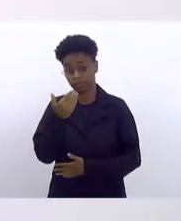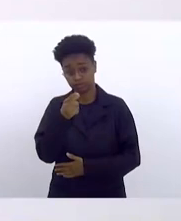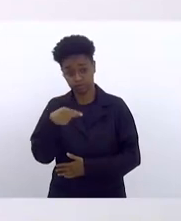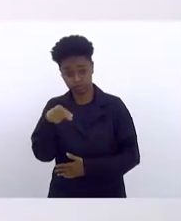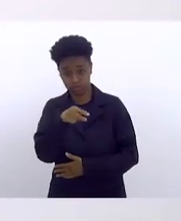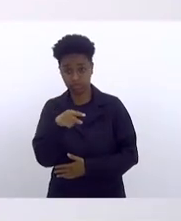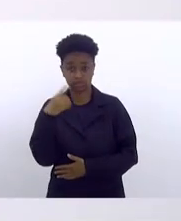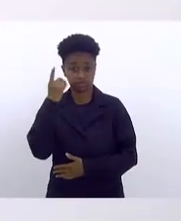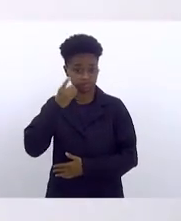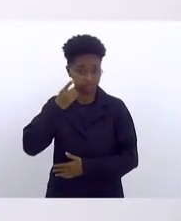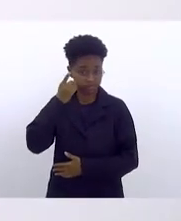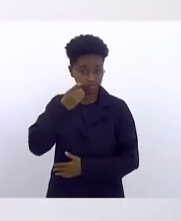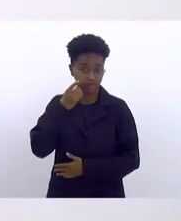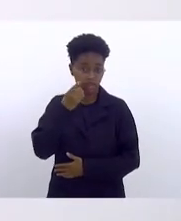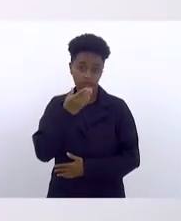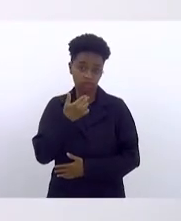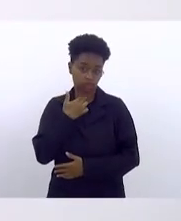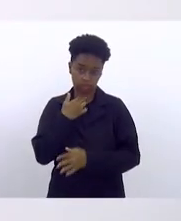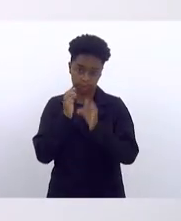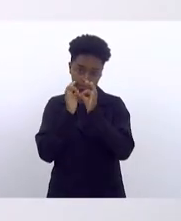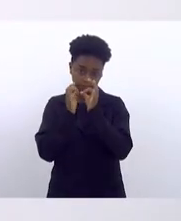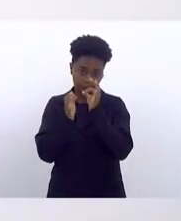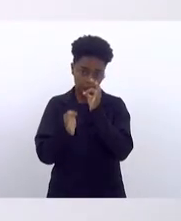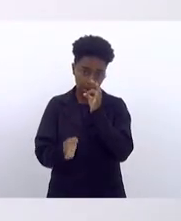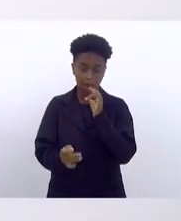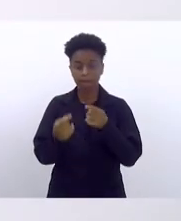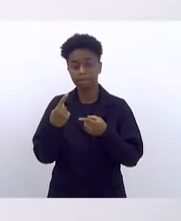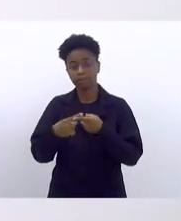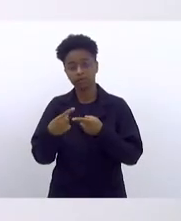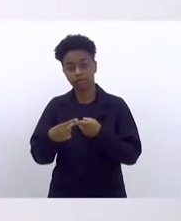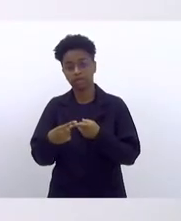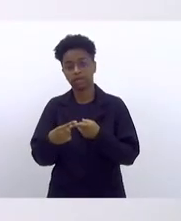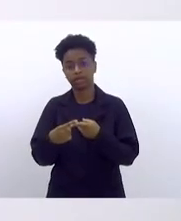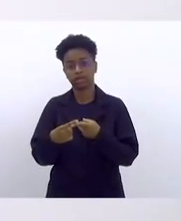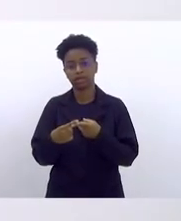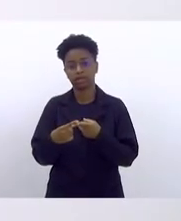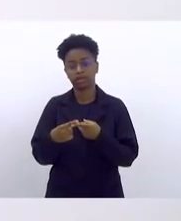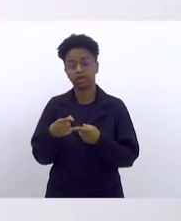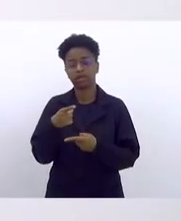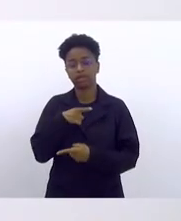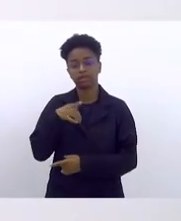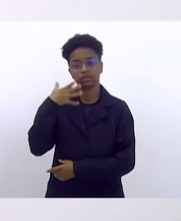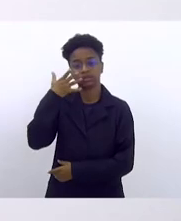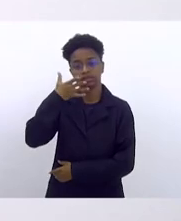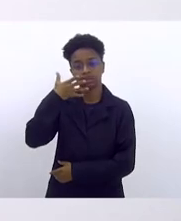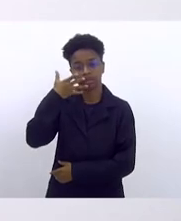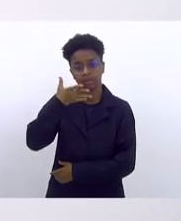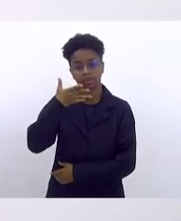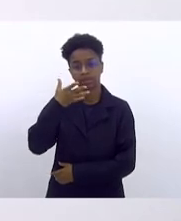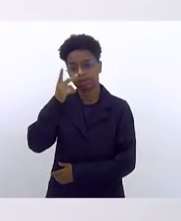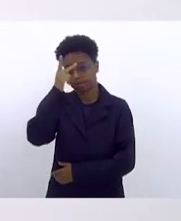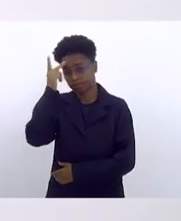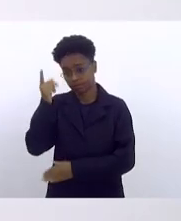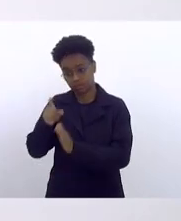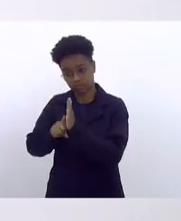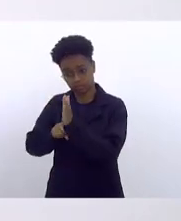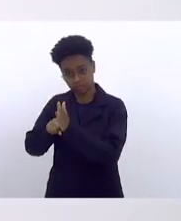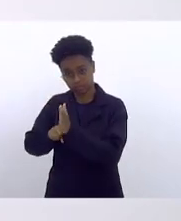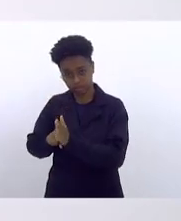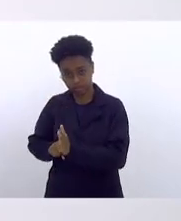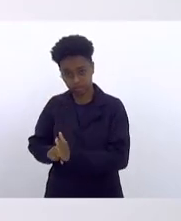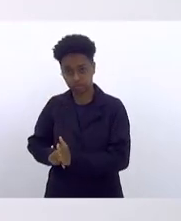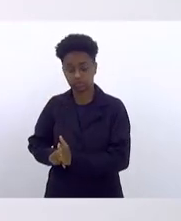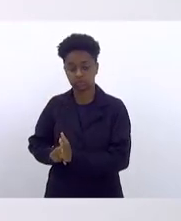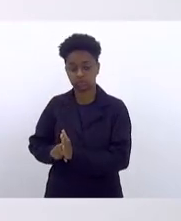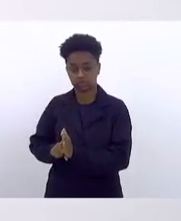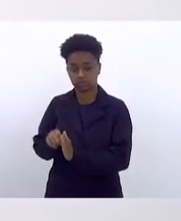os deputados não se prolongassem muito porque teremos uma fala dos pesquisadores na figura